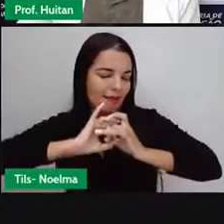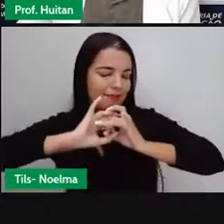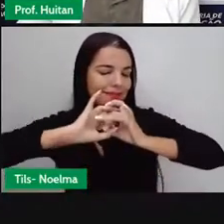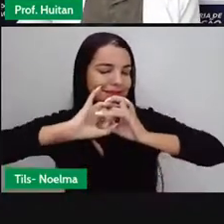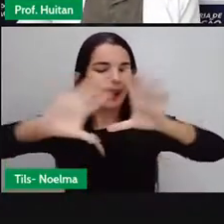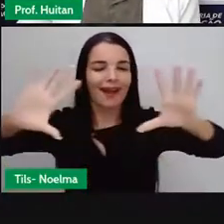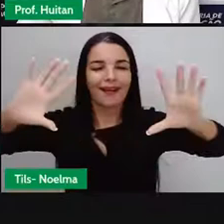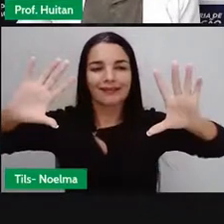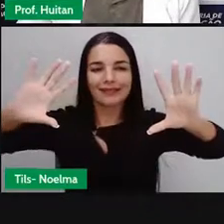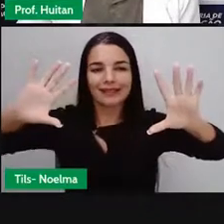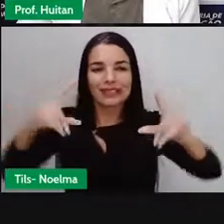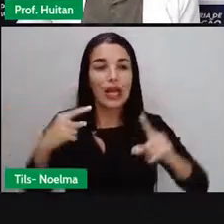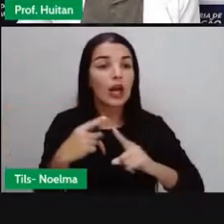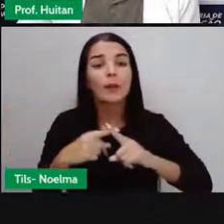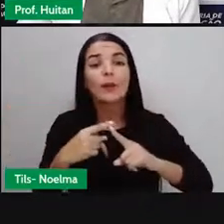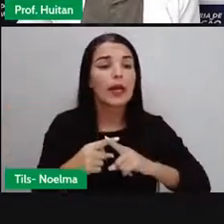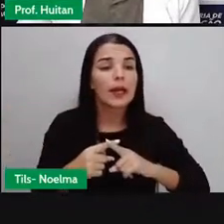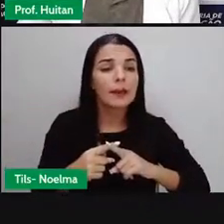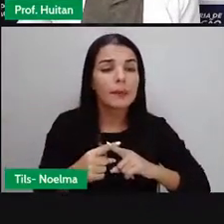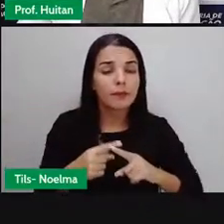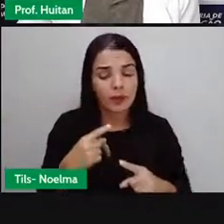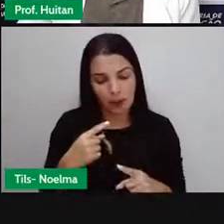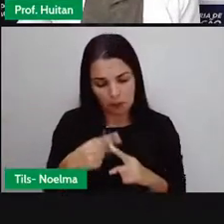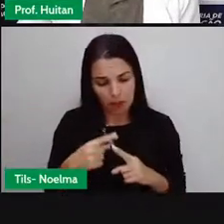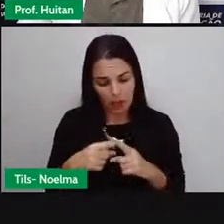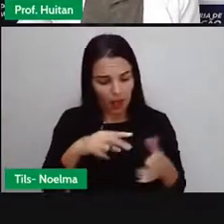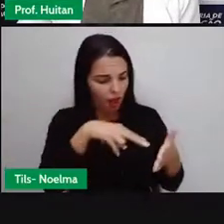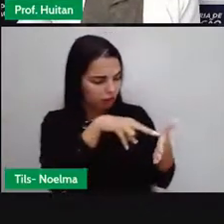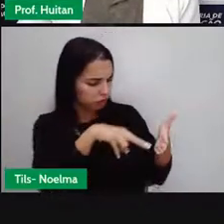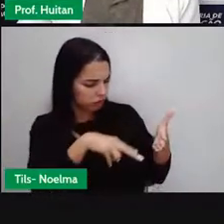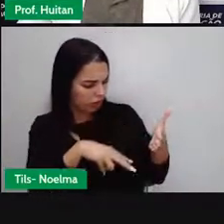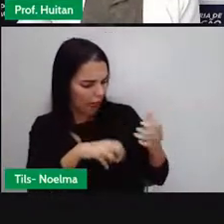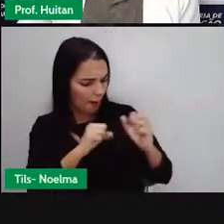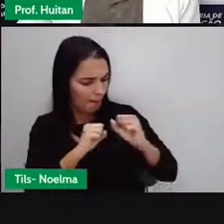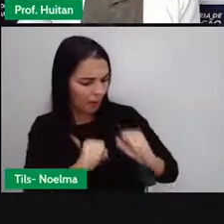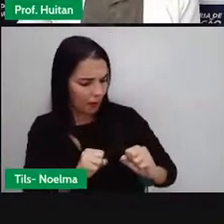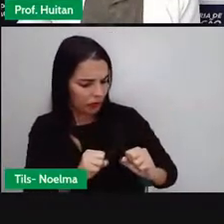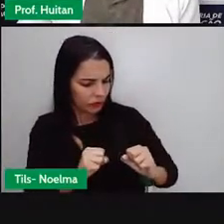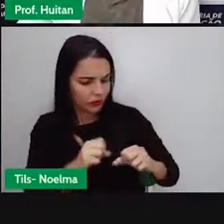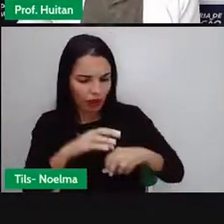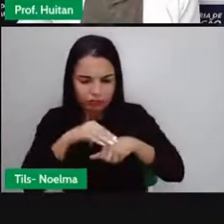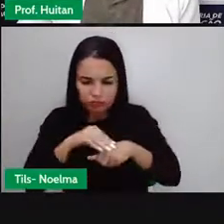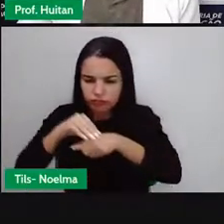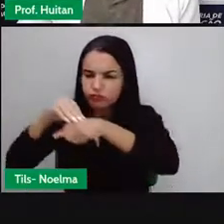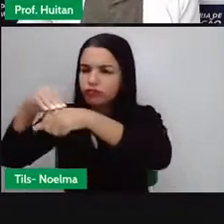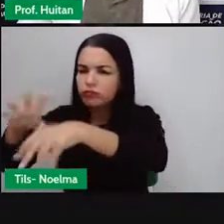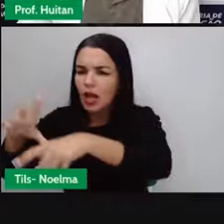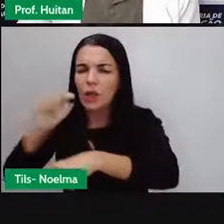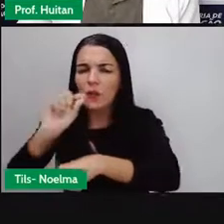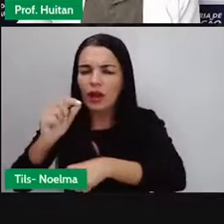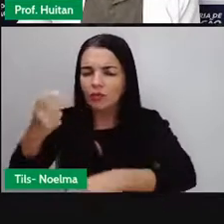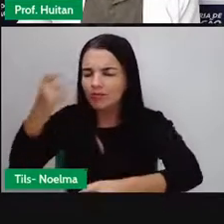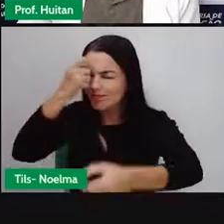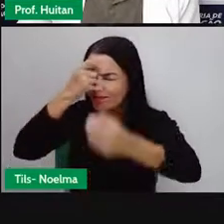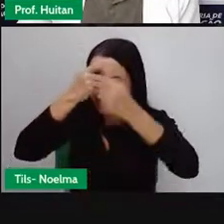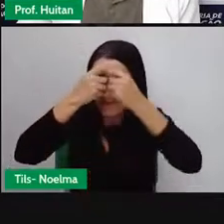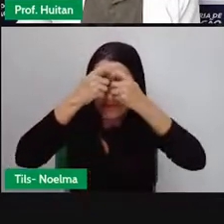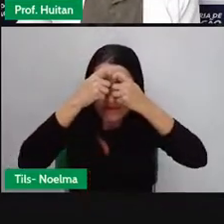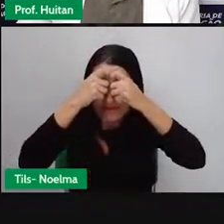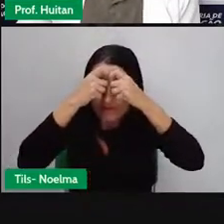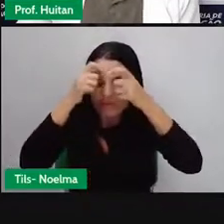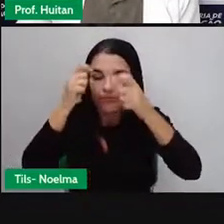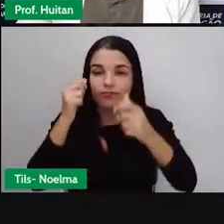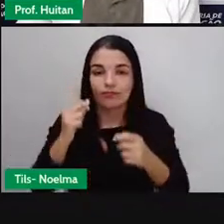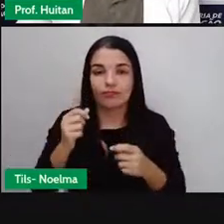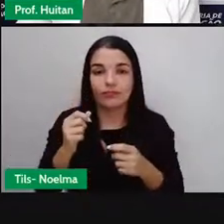que libertação? A leitura pode nos levar a nos libertar de ideologias que nos prendem,